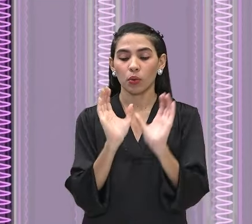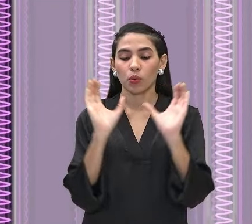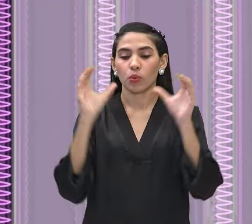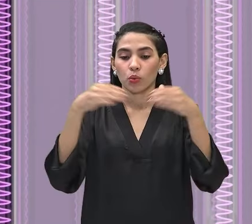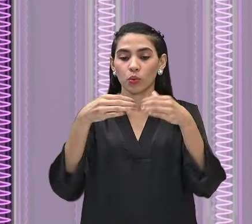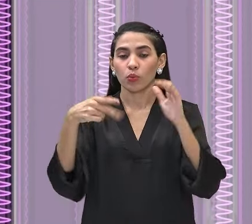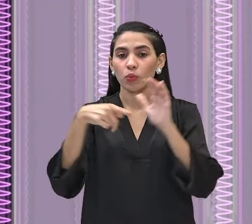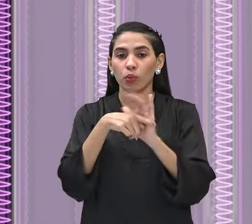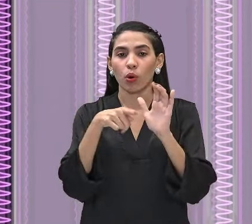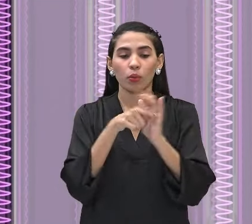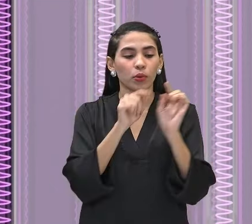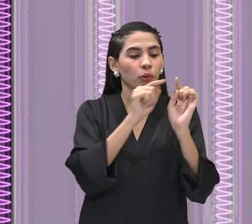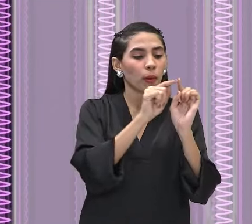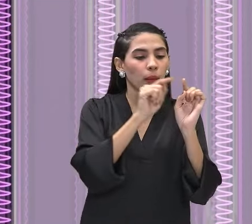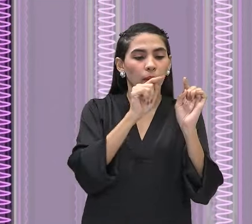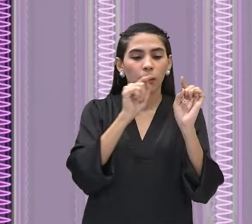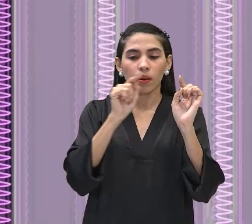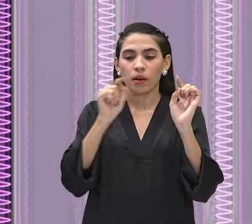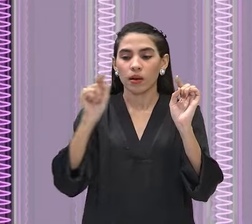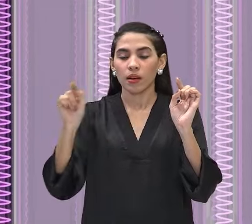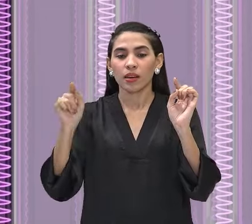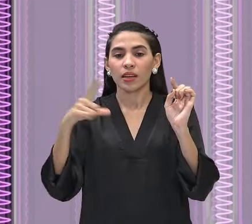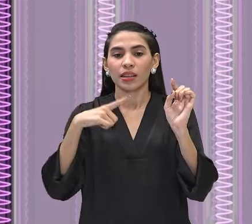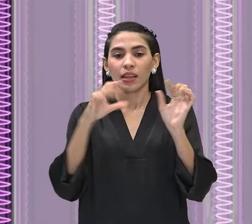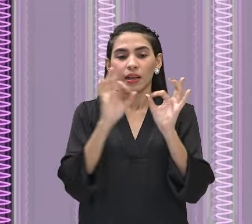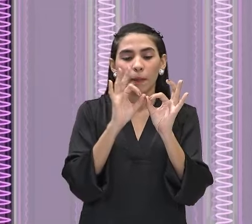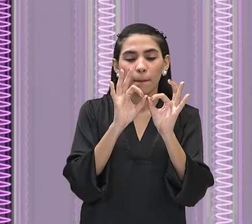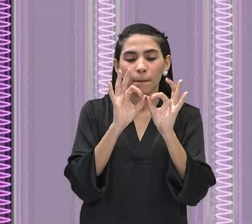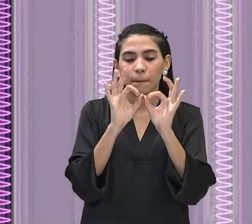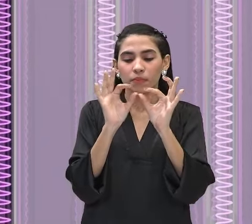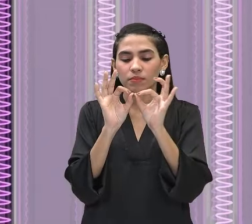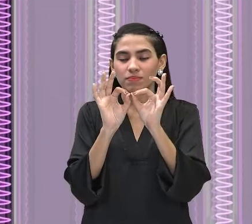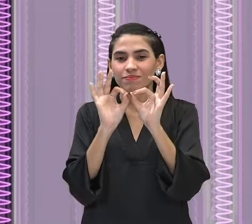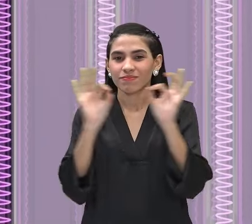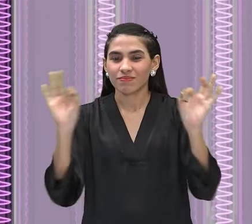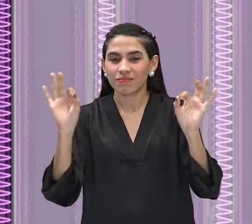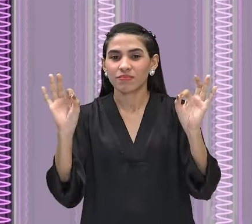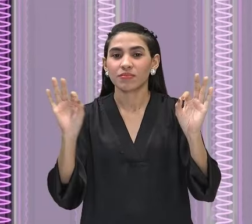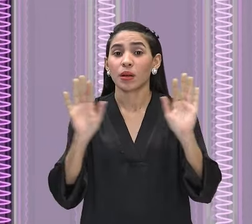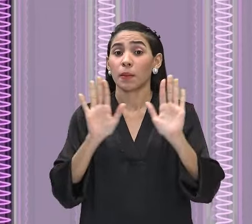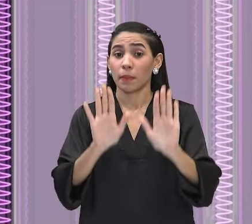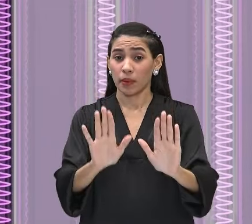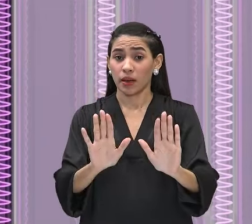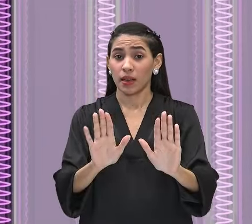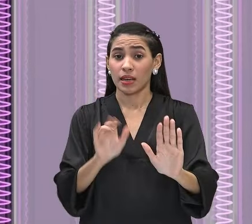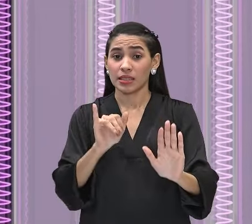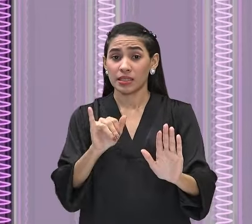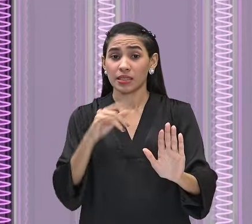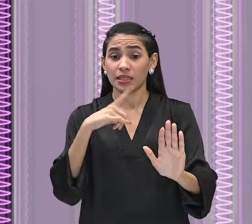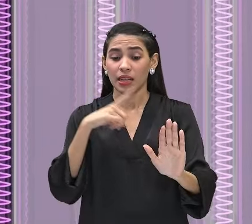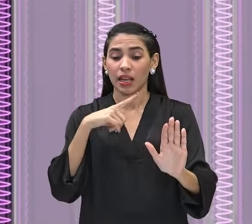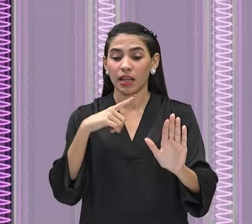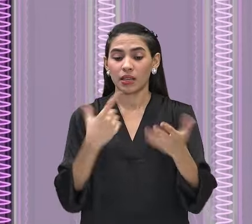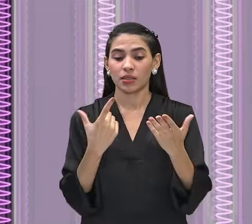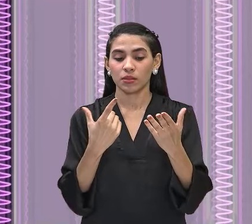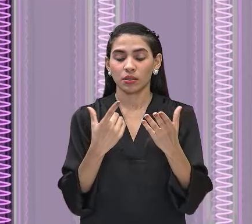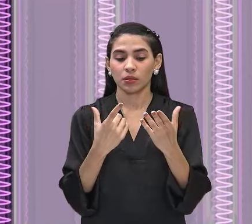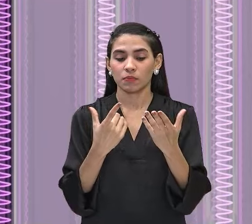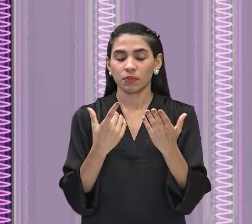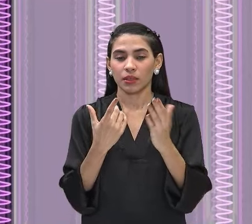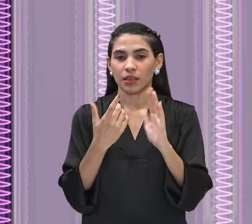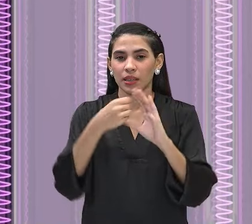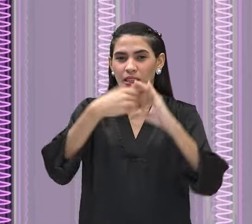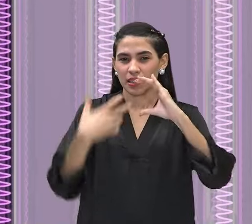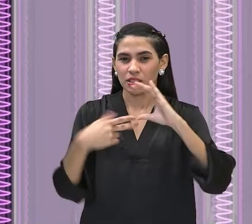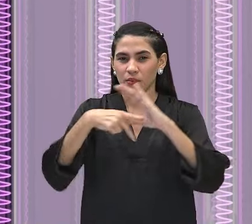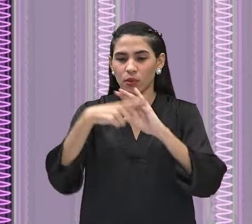pontos que estão equidistantes de um centro Porém quando você tem esse conjunto de pontos que